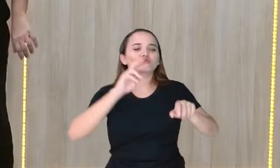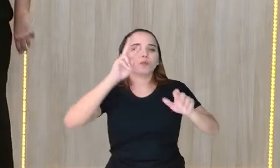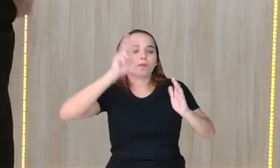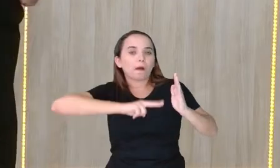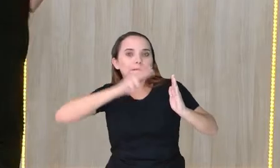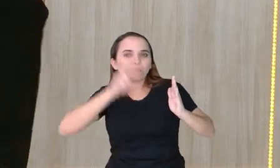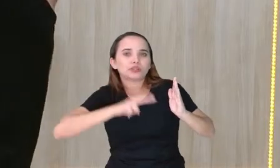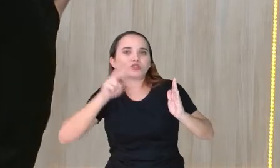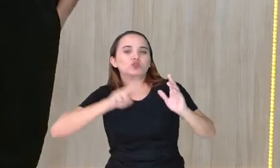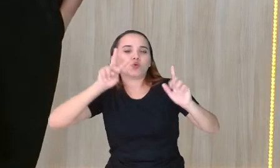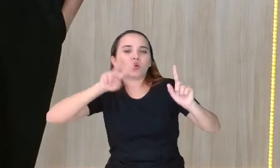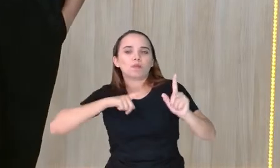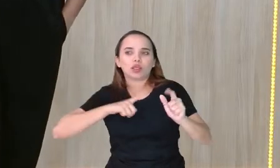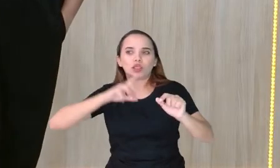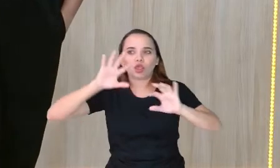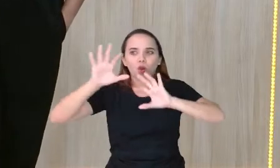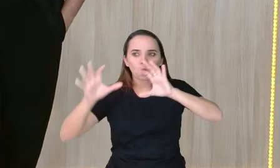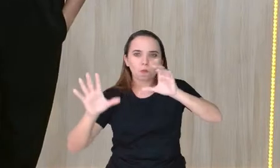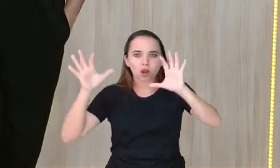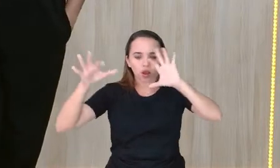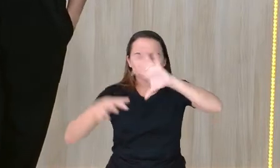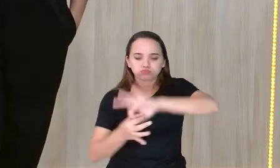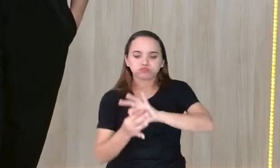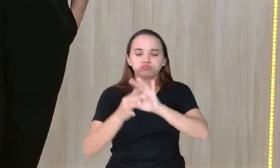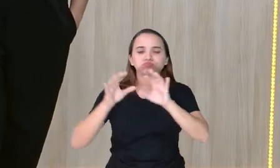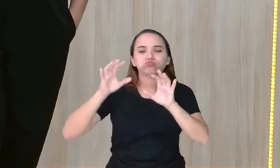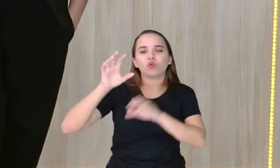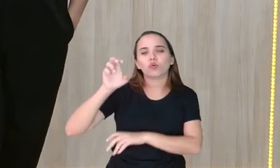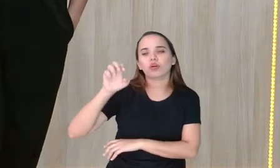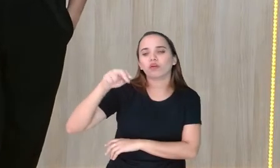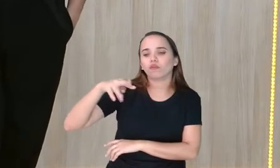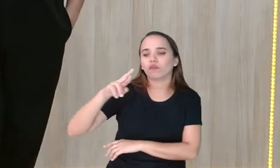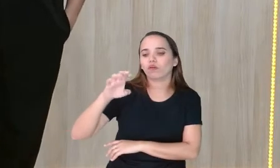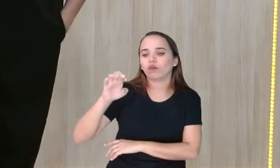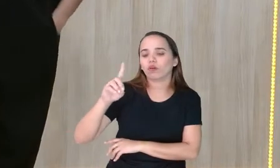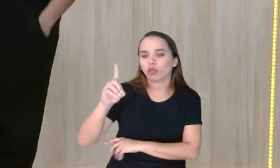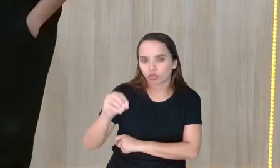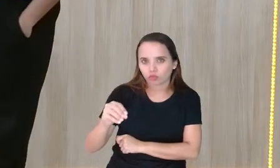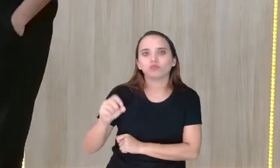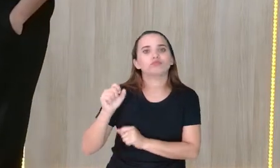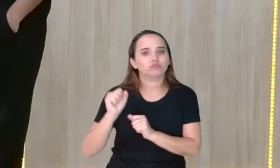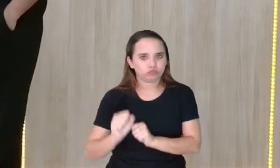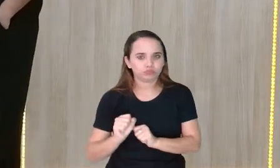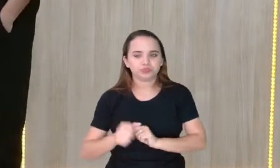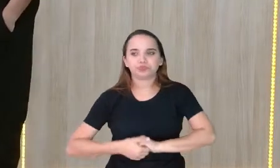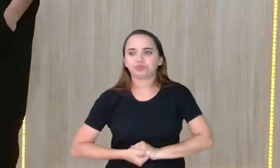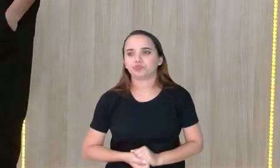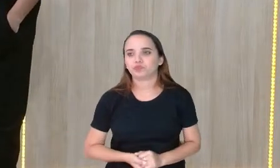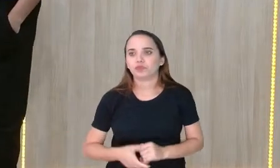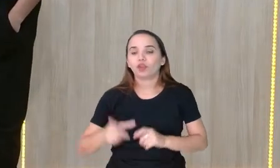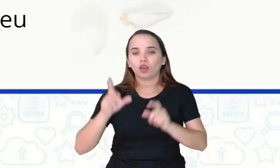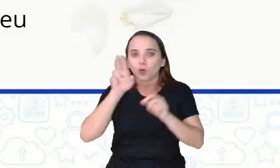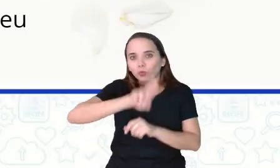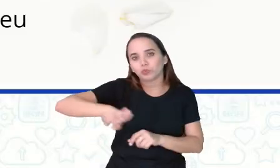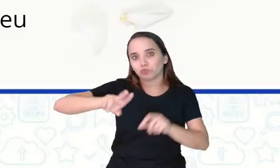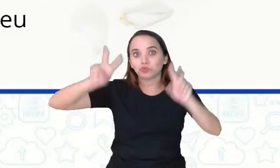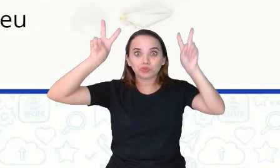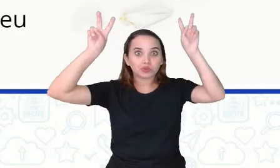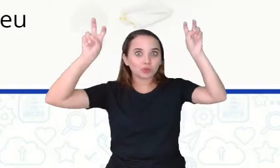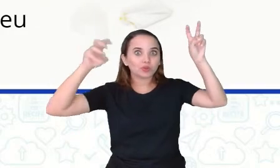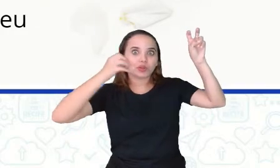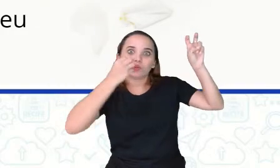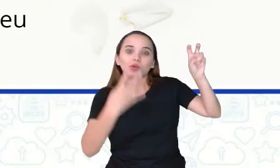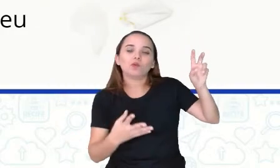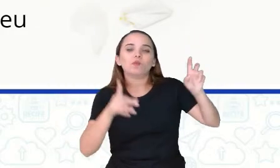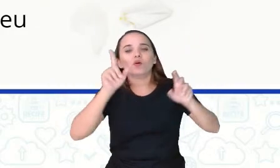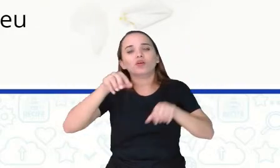provando que um enredo e um texto podem ser interessantes, não importa o tamanho, tá? Use um bom título, ele é uma isca para o seu leitor, ou